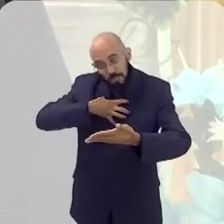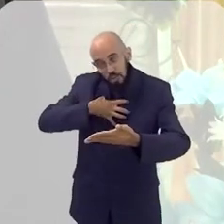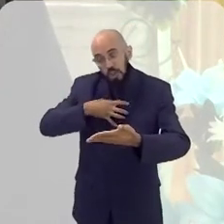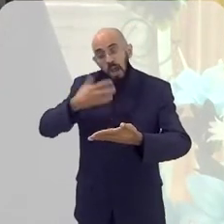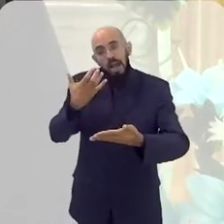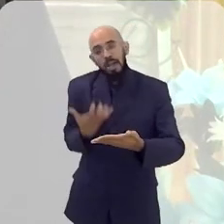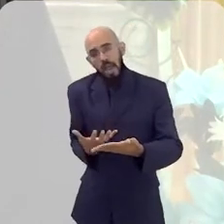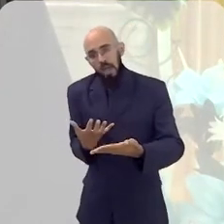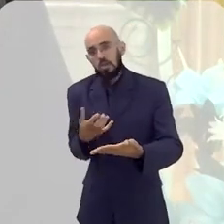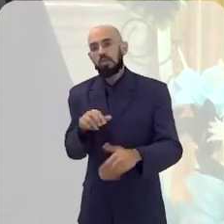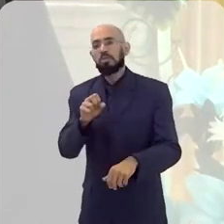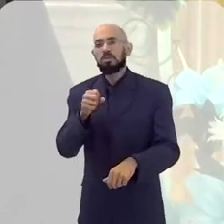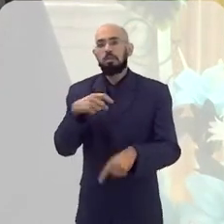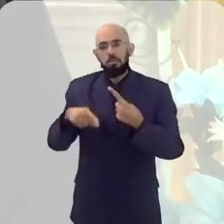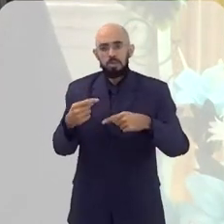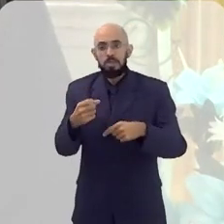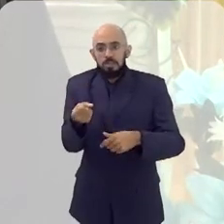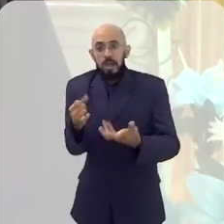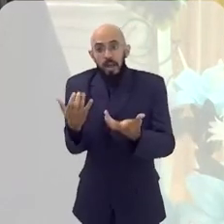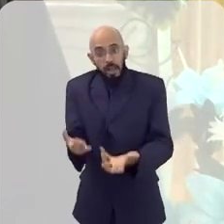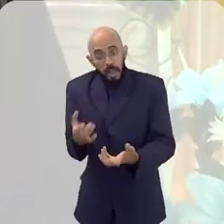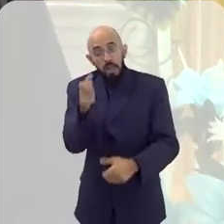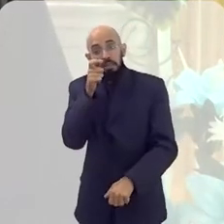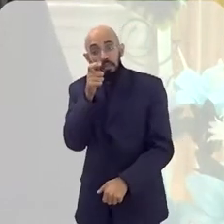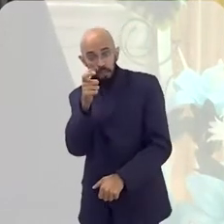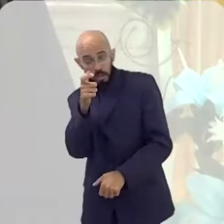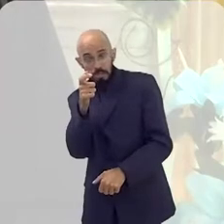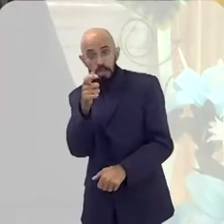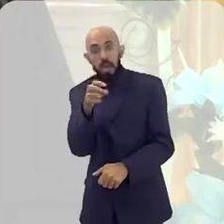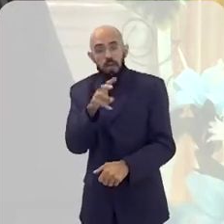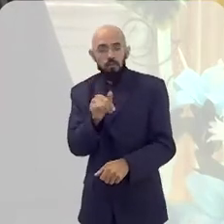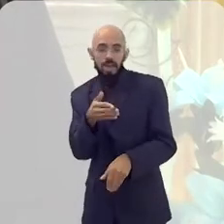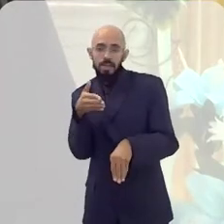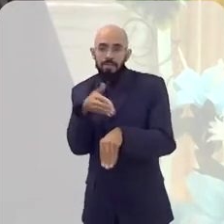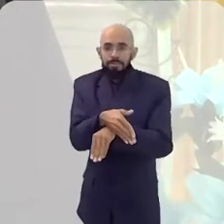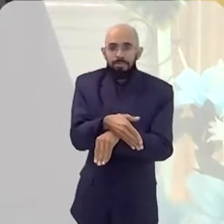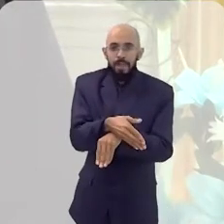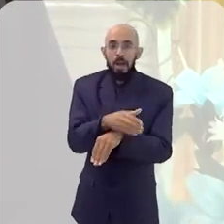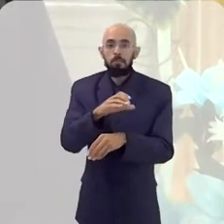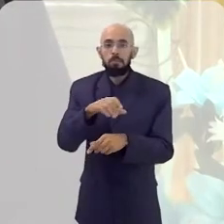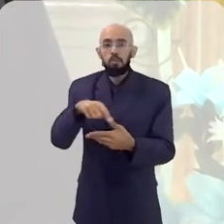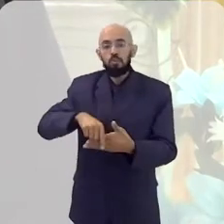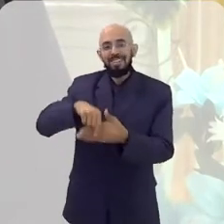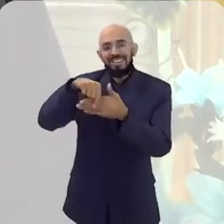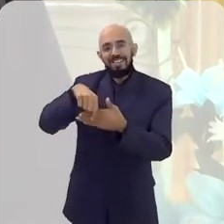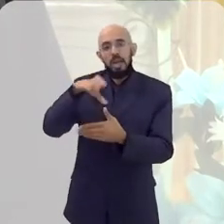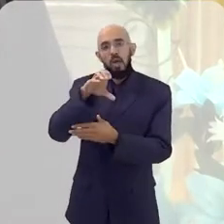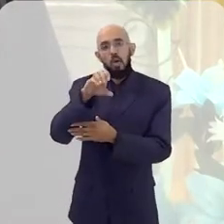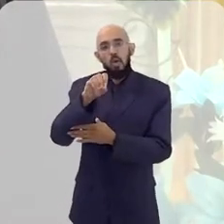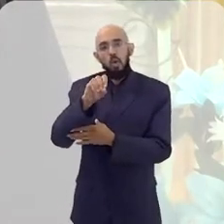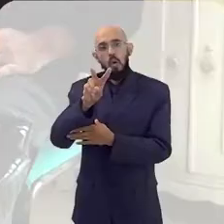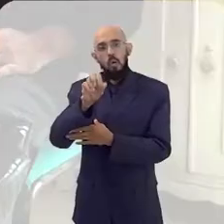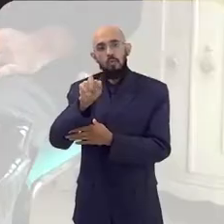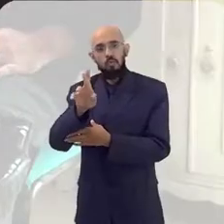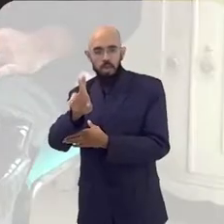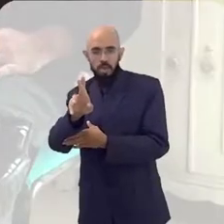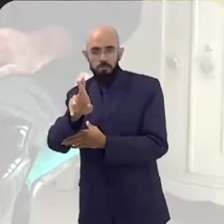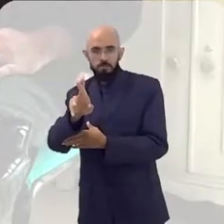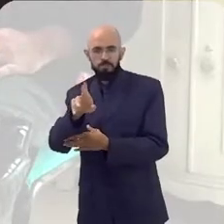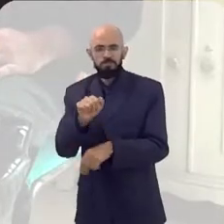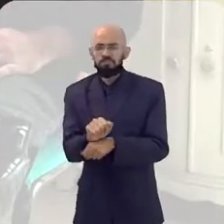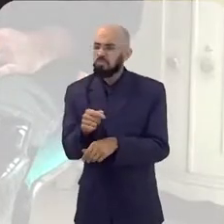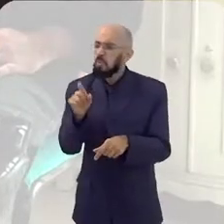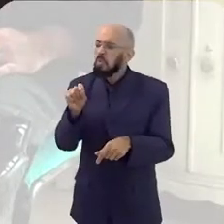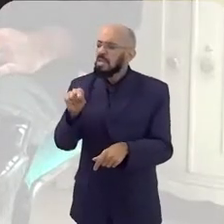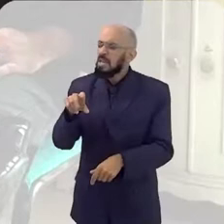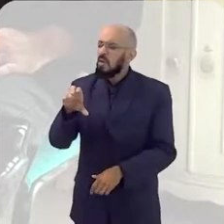quer. Se é aquilo que ela quer, ela mostra interesse. Certo. Mostrou interesse, ela vai ser abraçada por algum coven. Quer dizer, vai ser convidada por algum O que coven.